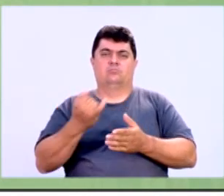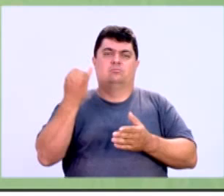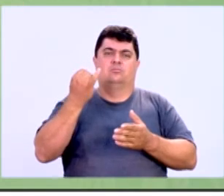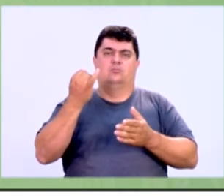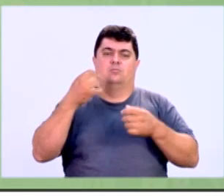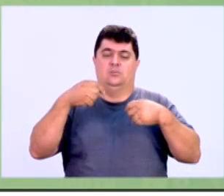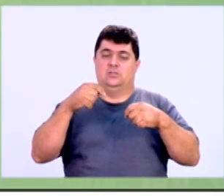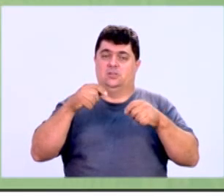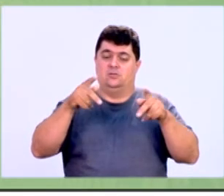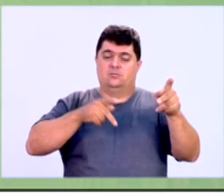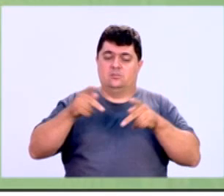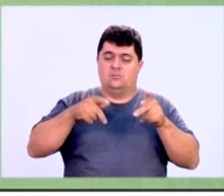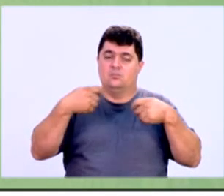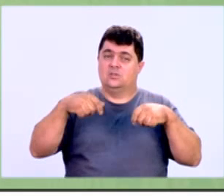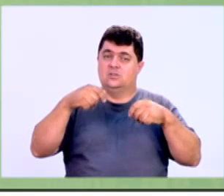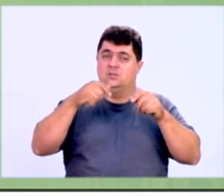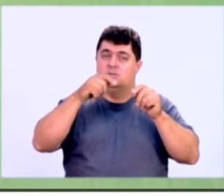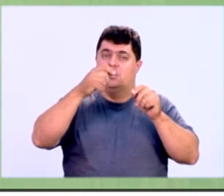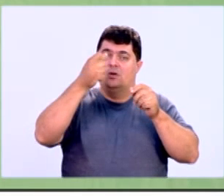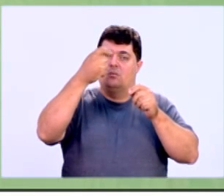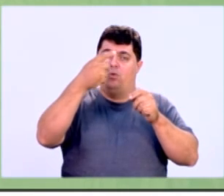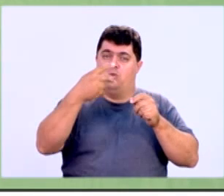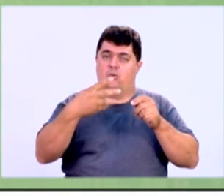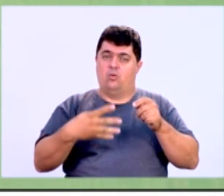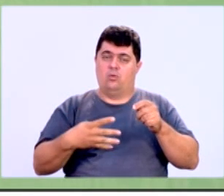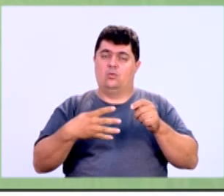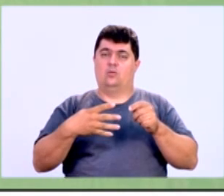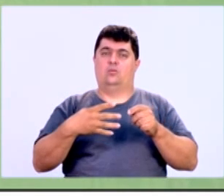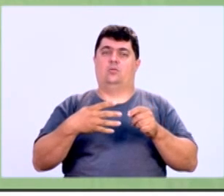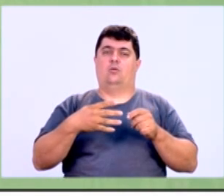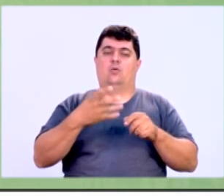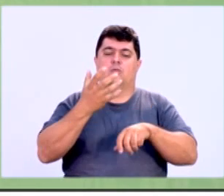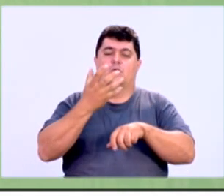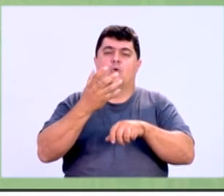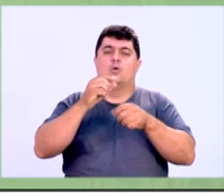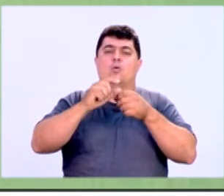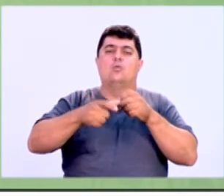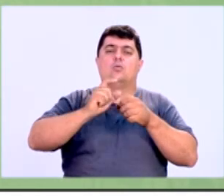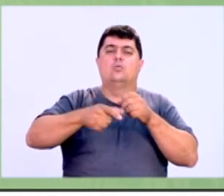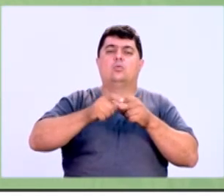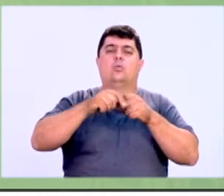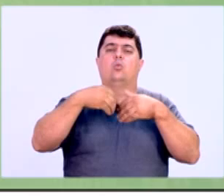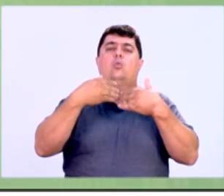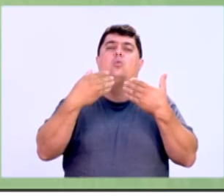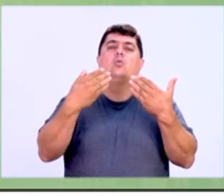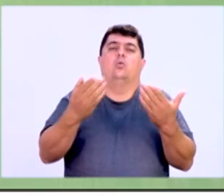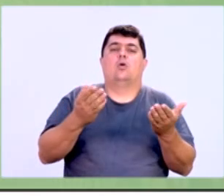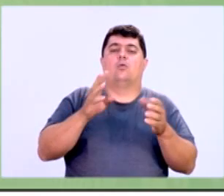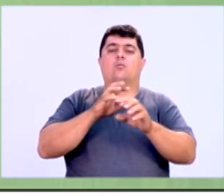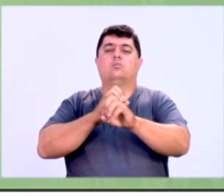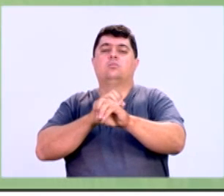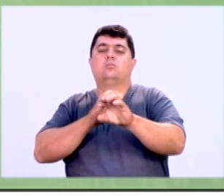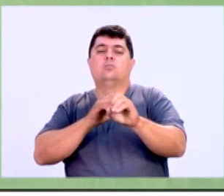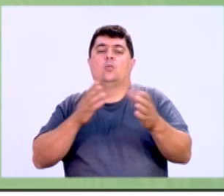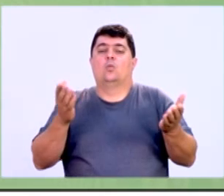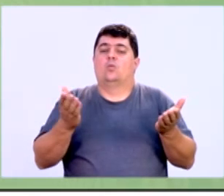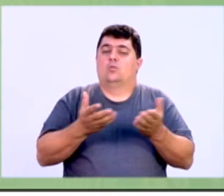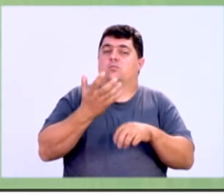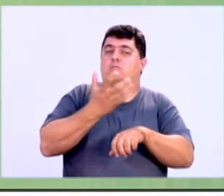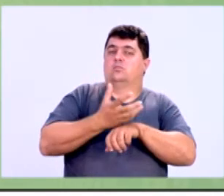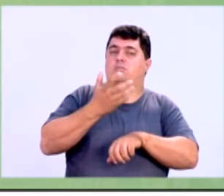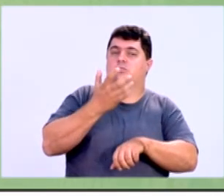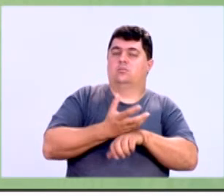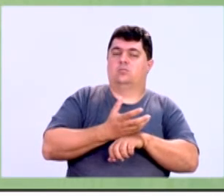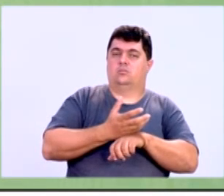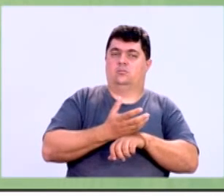dos seguintes itens. Primeiro, quais são os conteúdos que serão trabalhados naquela disciplina ou